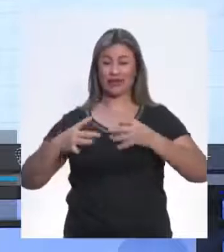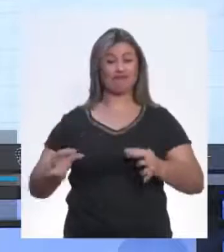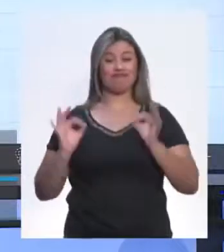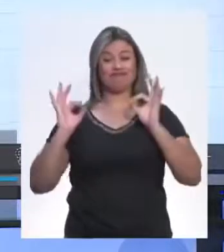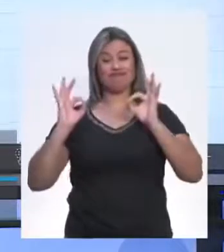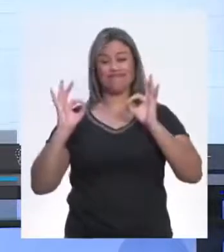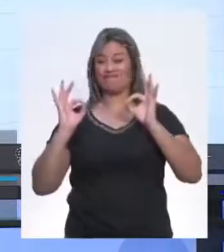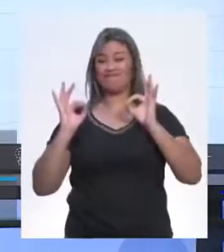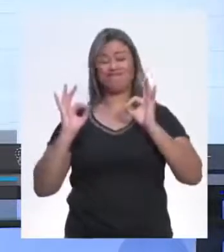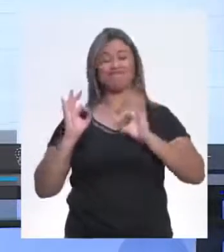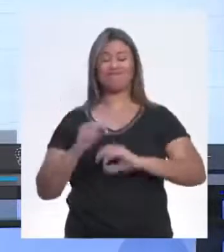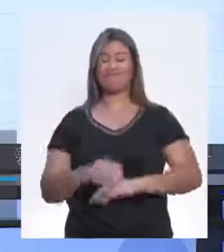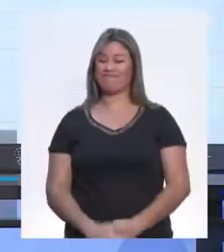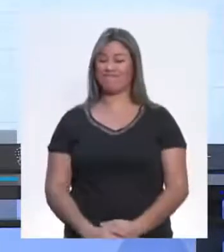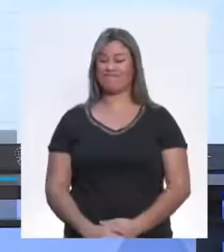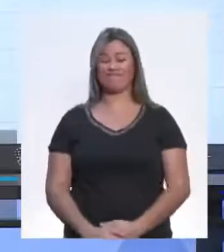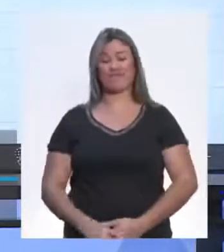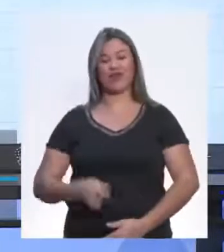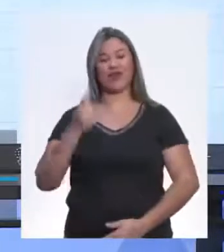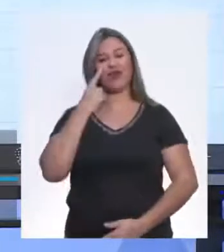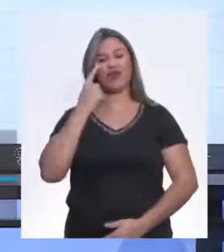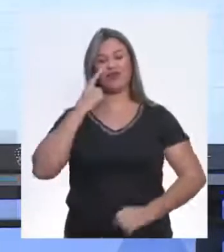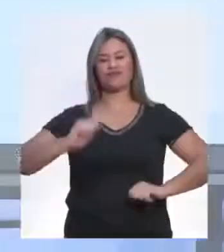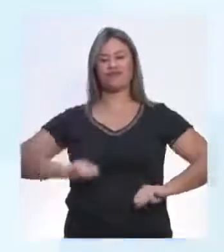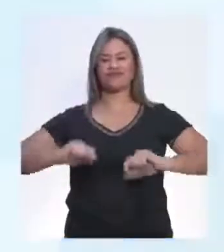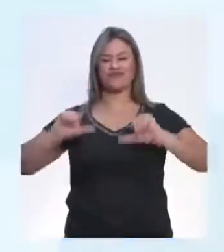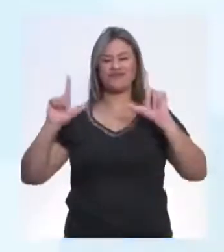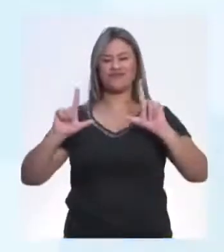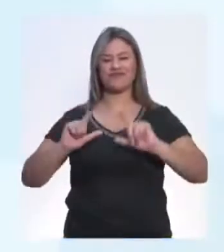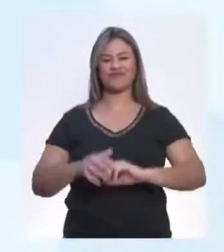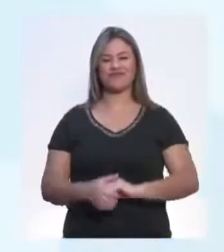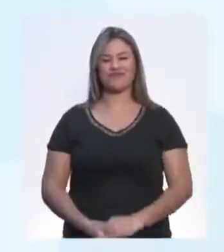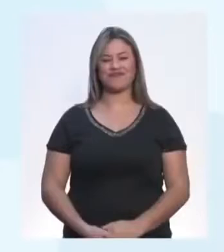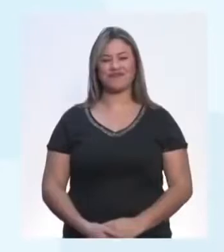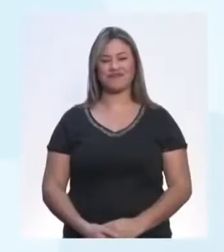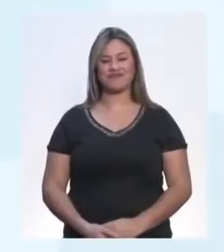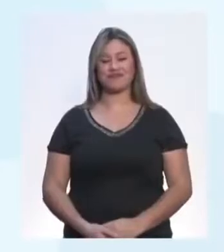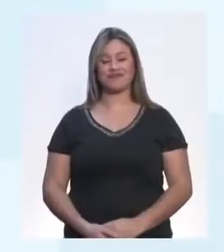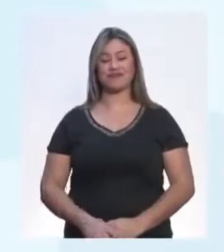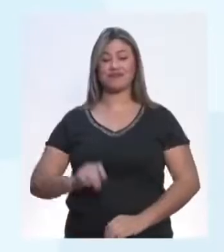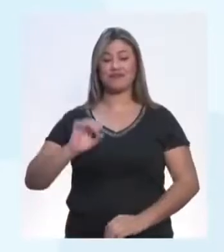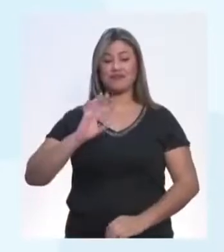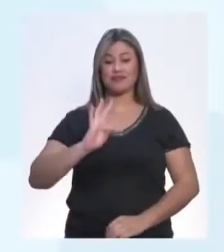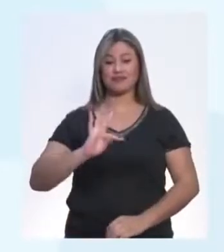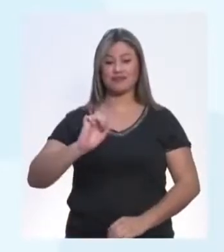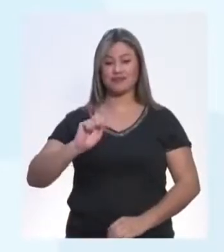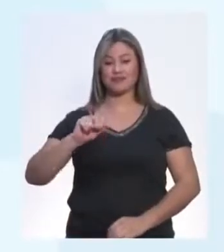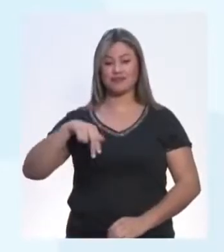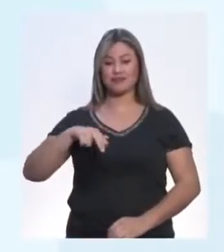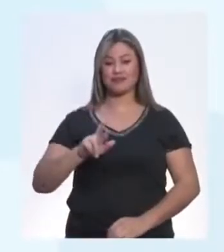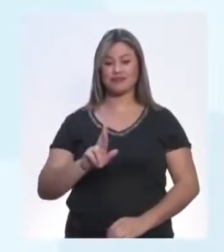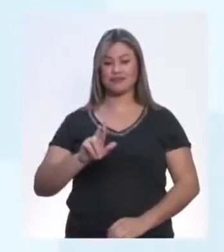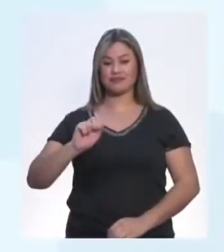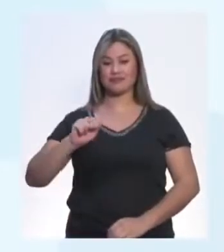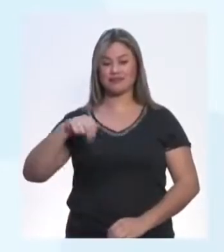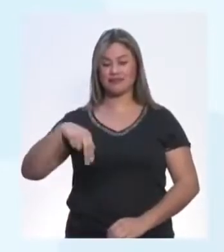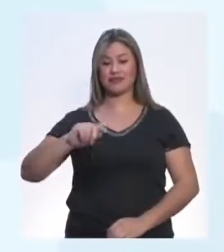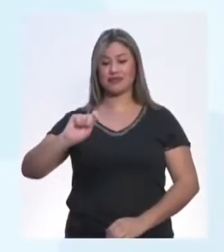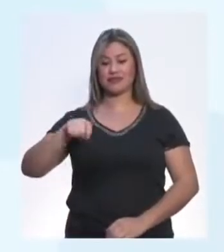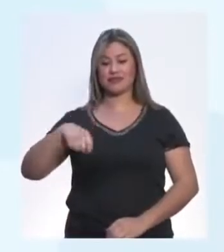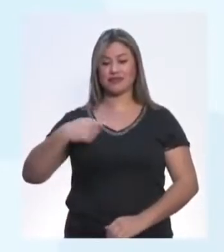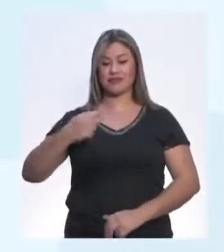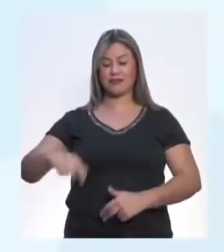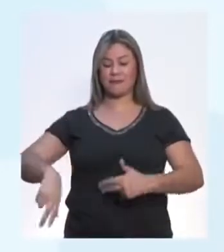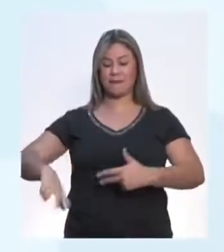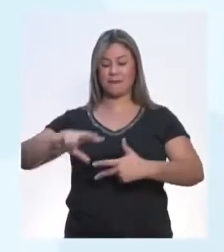tentar fazer, ó, pode colocar na telinha para eles, diretor, que é a ideia do tangram. Então, o tangram é um quebra-cabeça